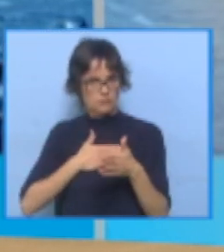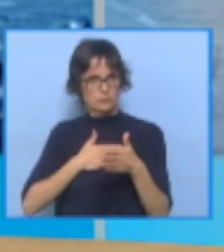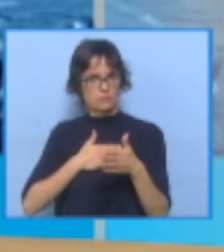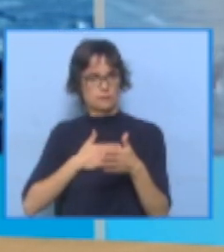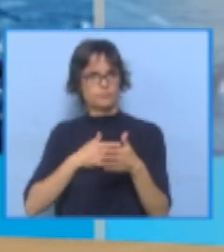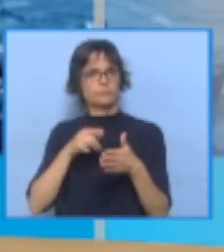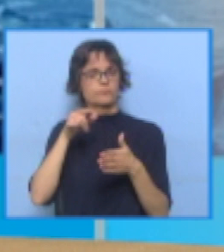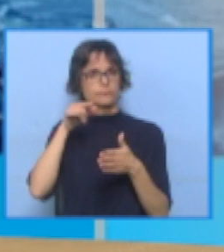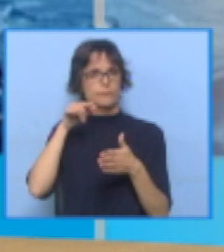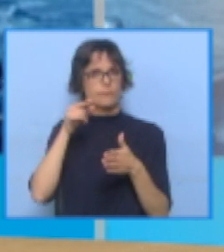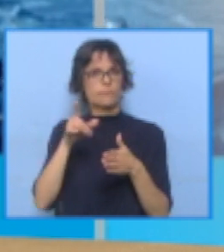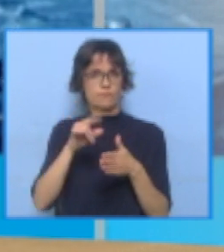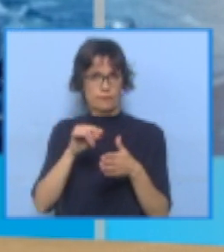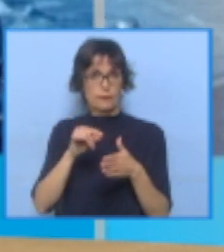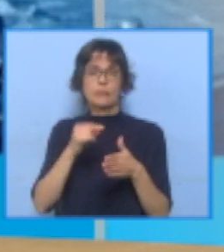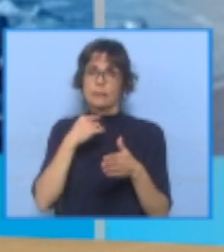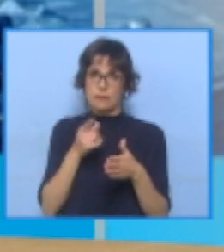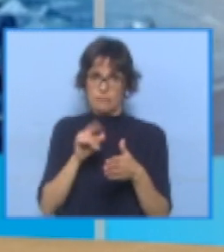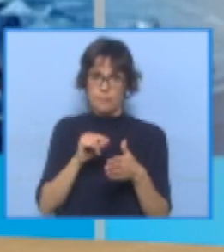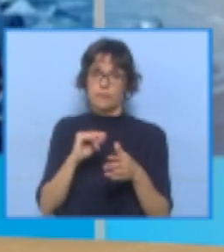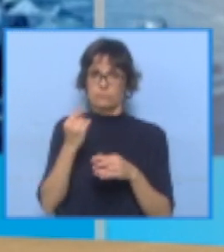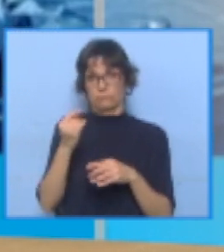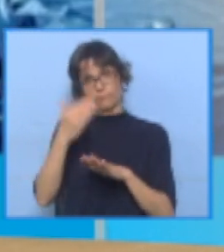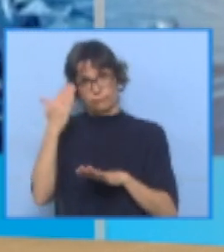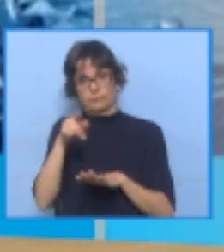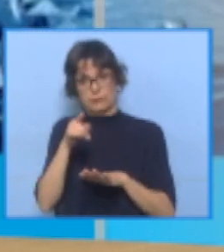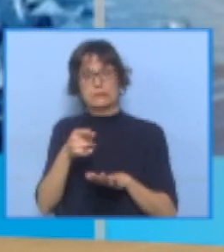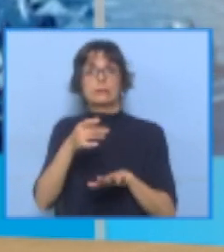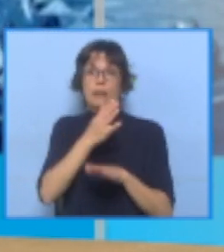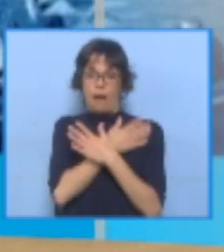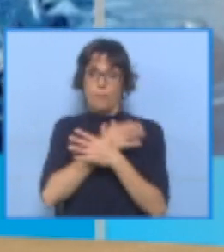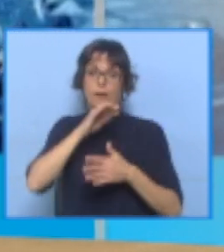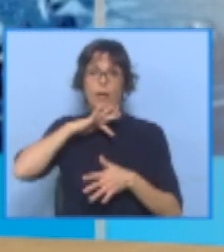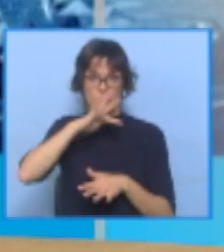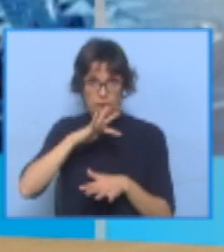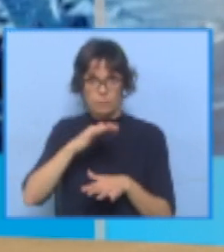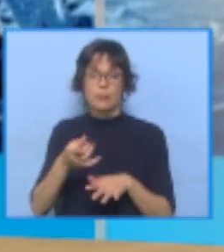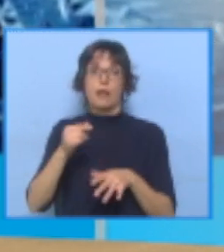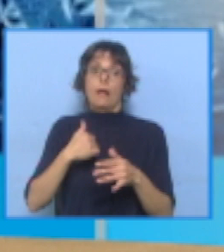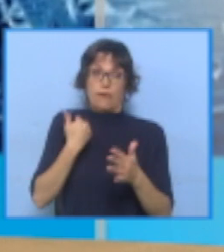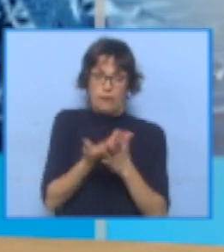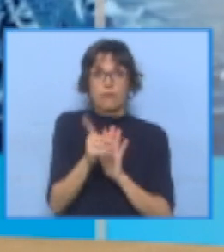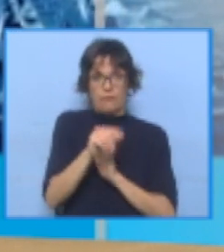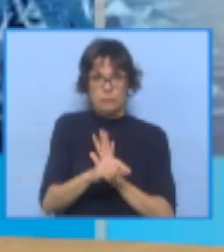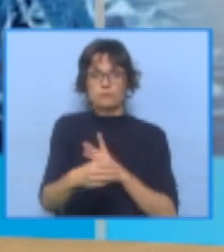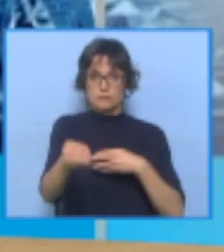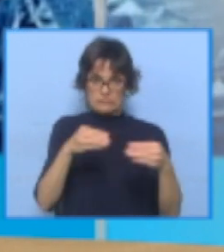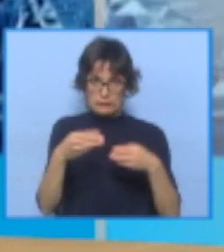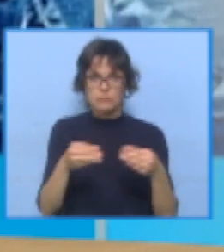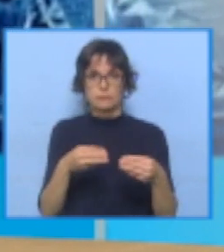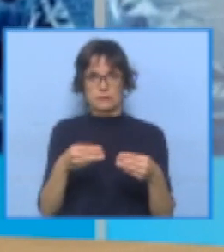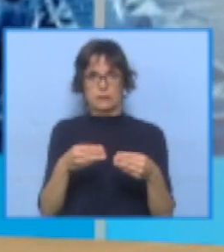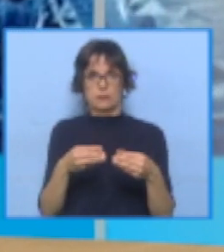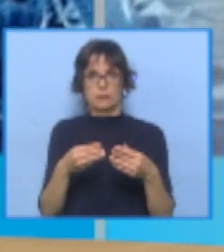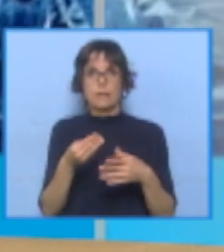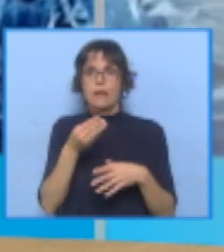é amiga da família, para já exerça a própria liderança essa flexibilidade. Portanto, se o próprio